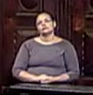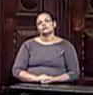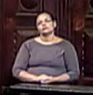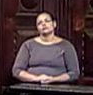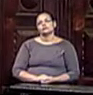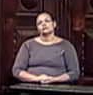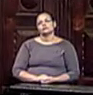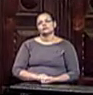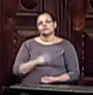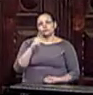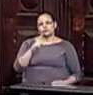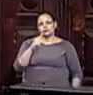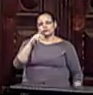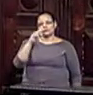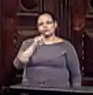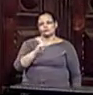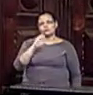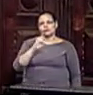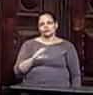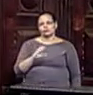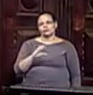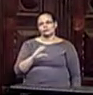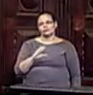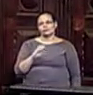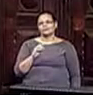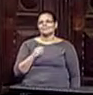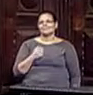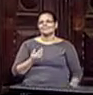que era do PSC,